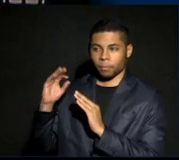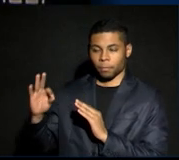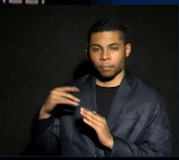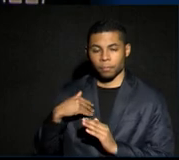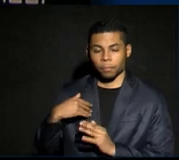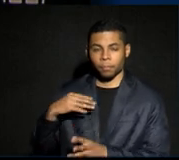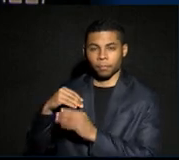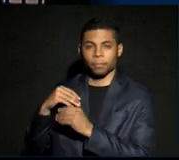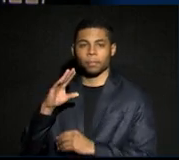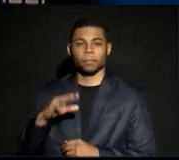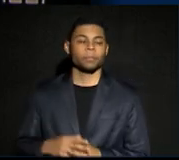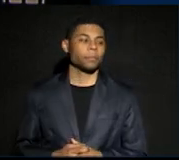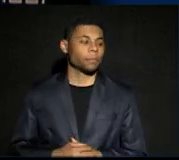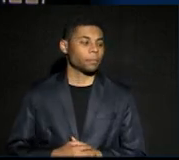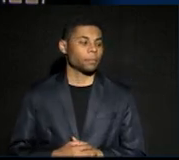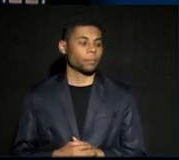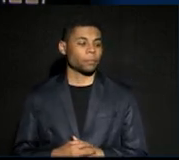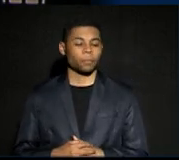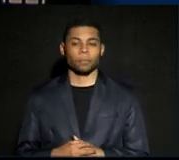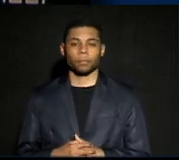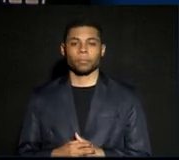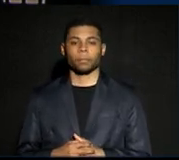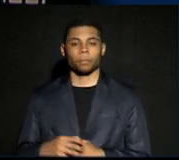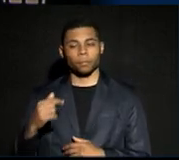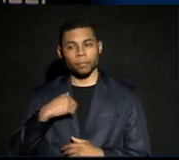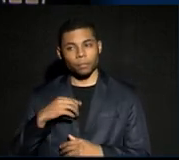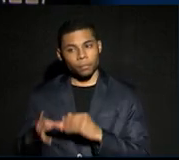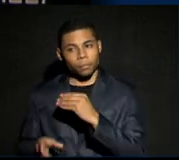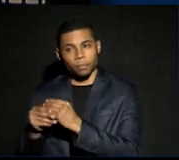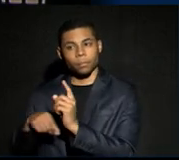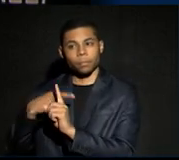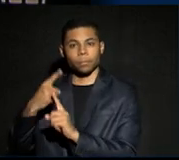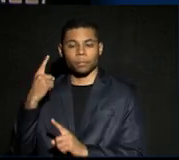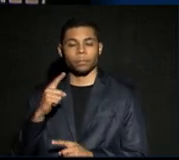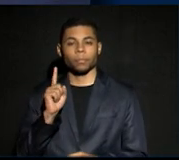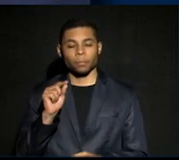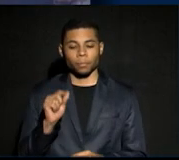vez. Eu só acrescentaria um elemento,